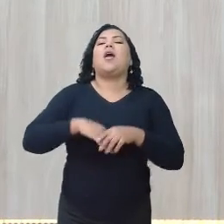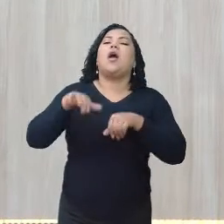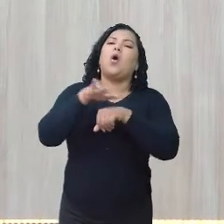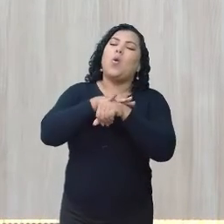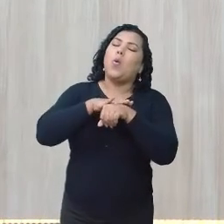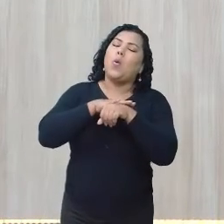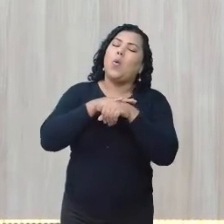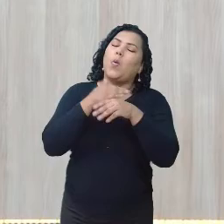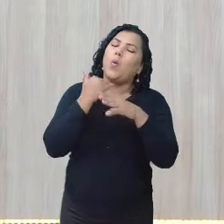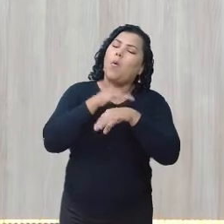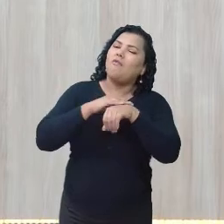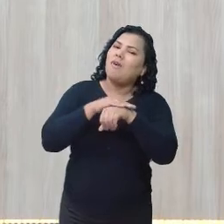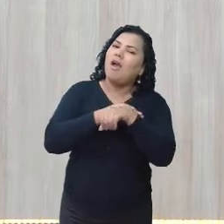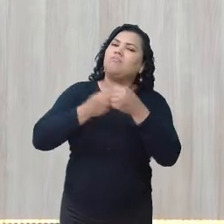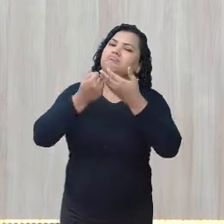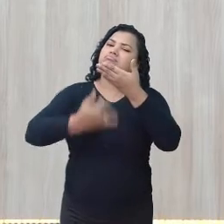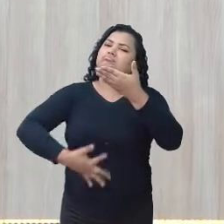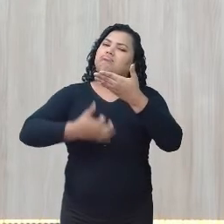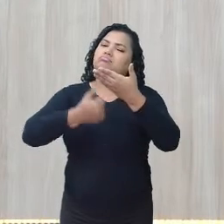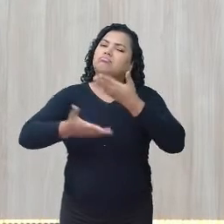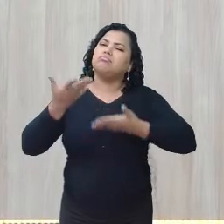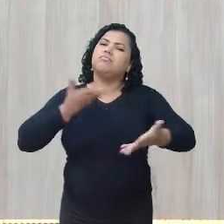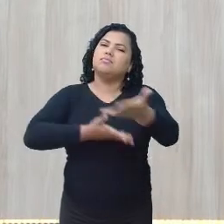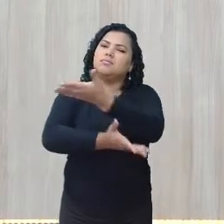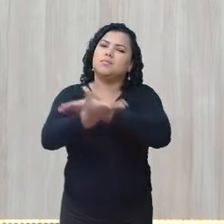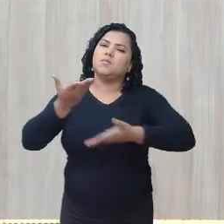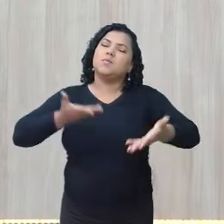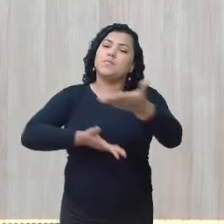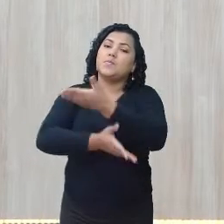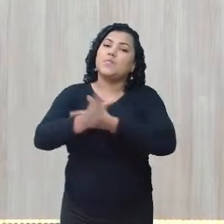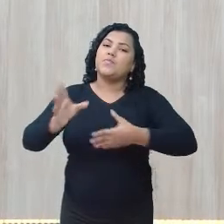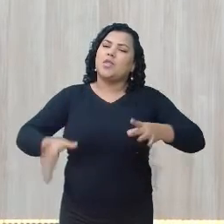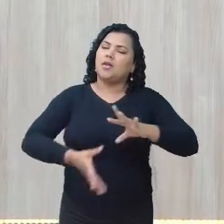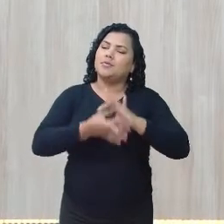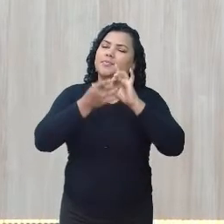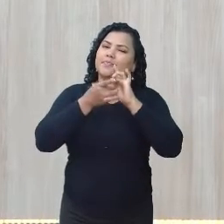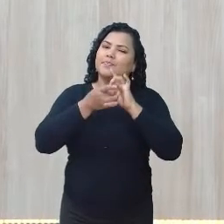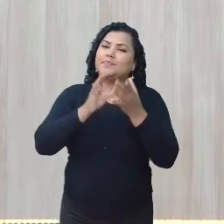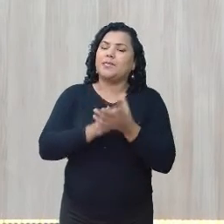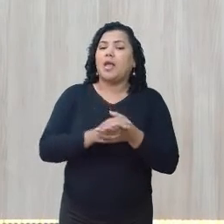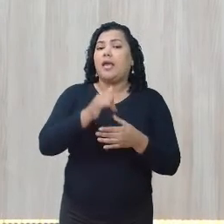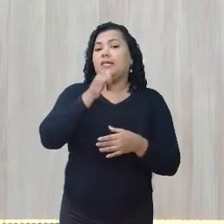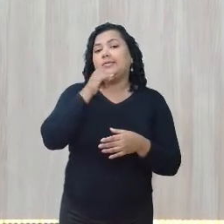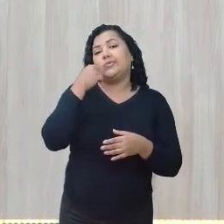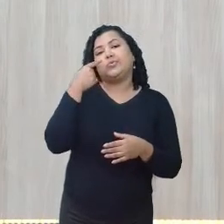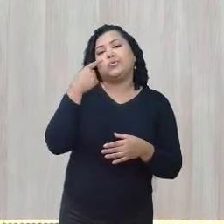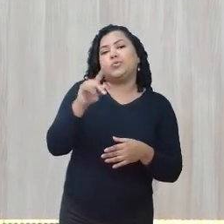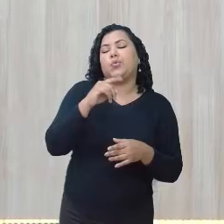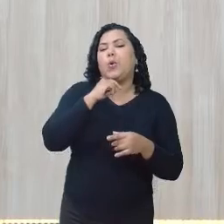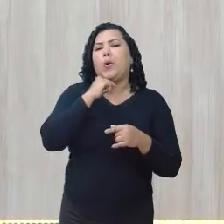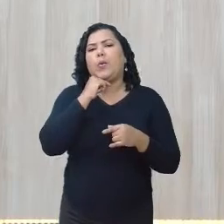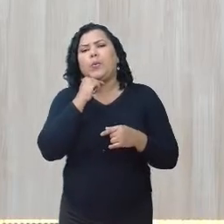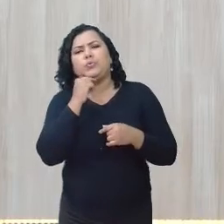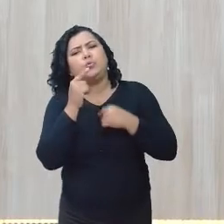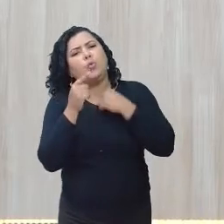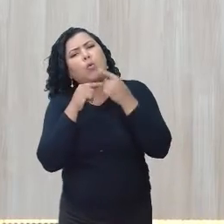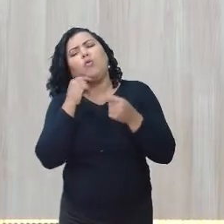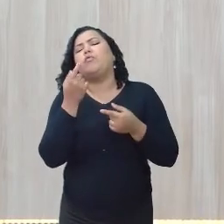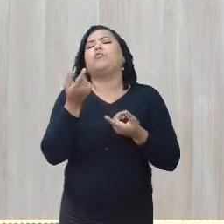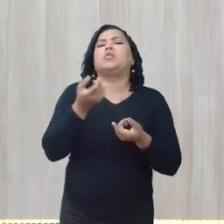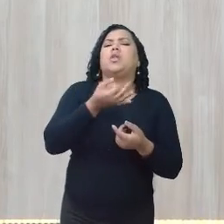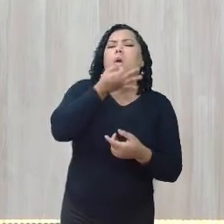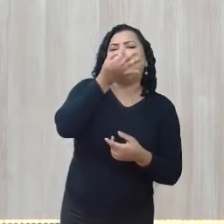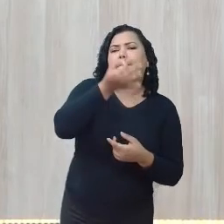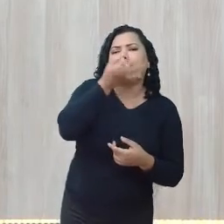comentem, participem, se engajem lá, deixando os comentários de vocês, as